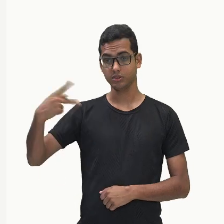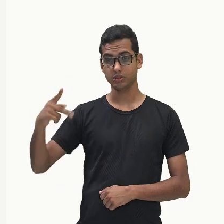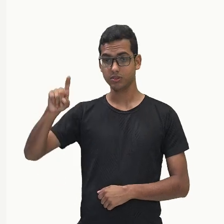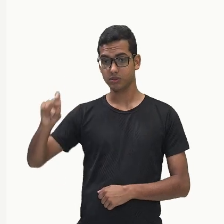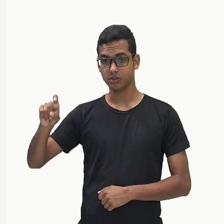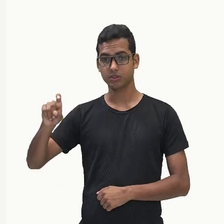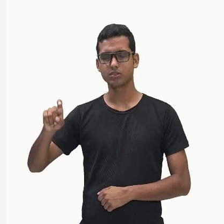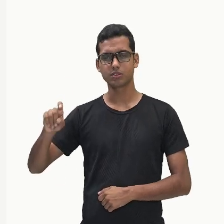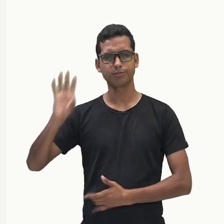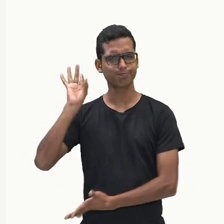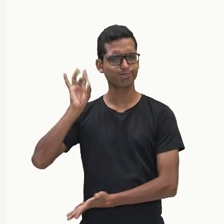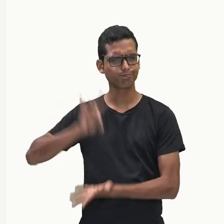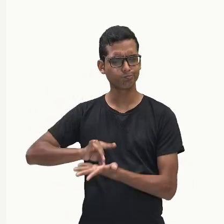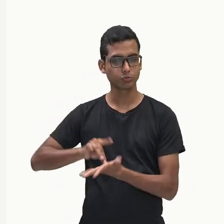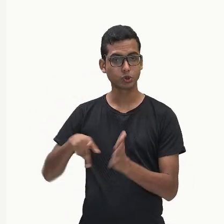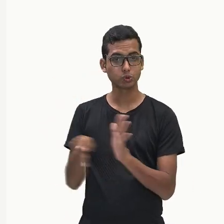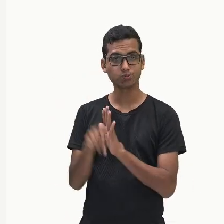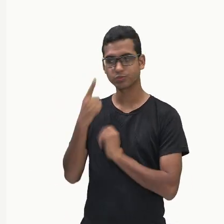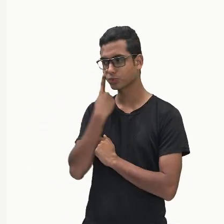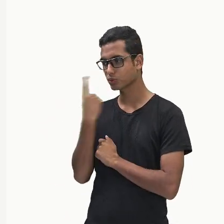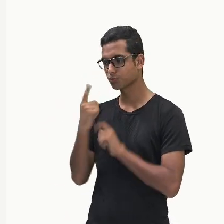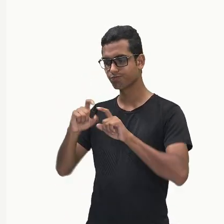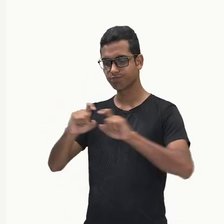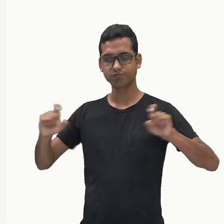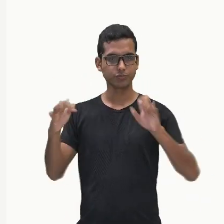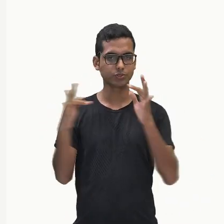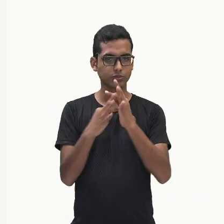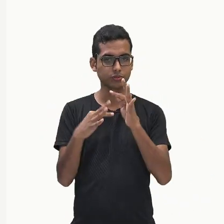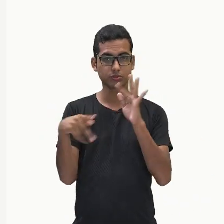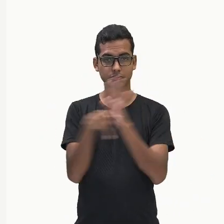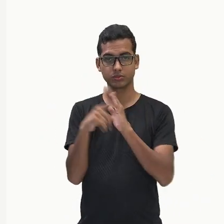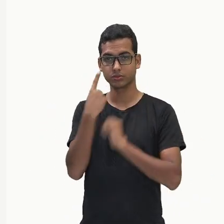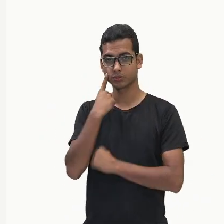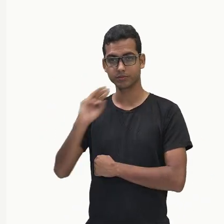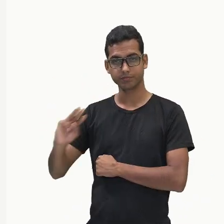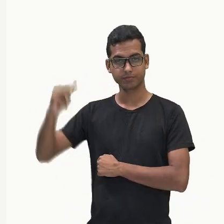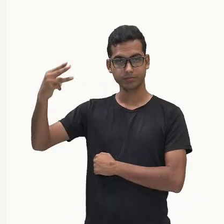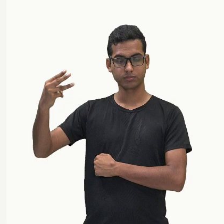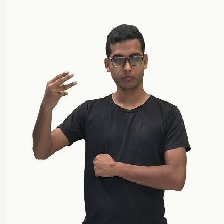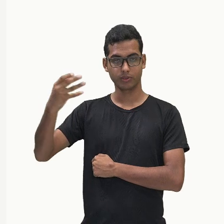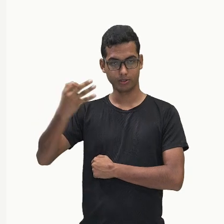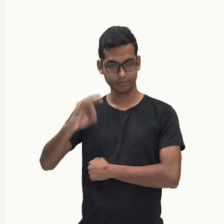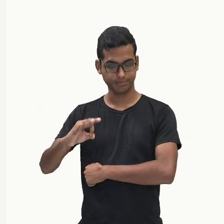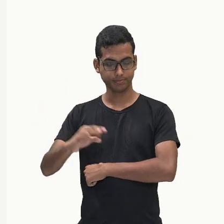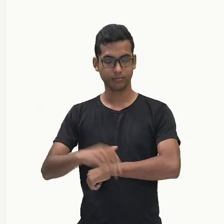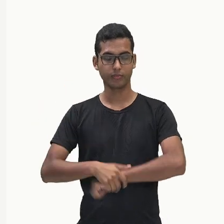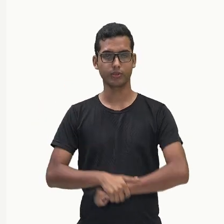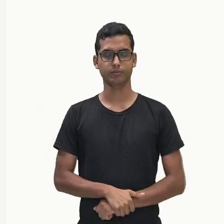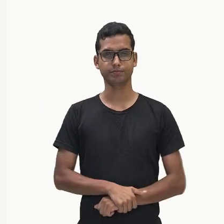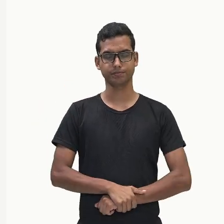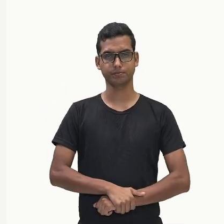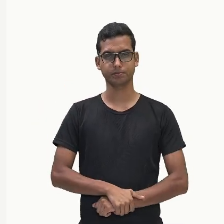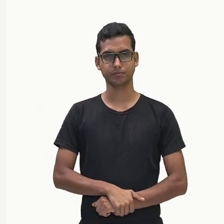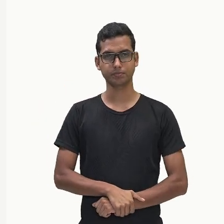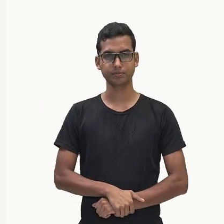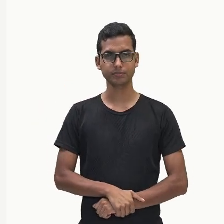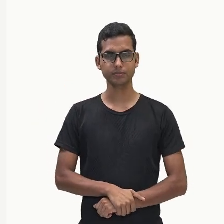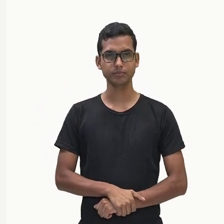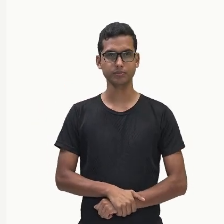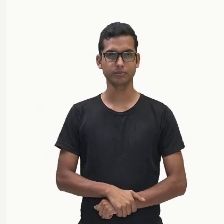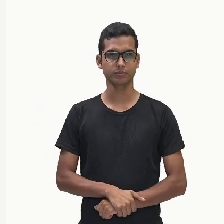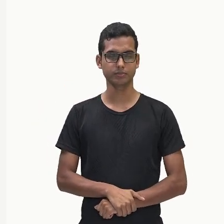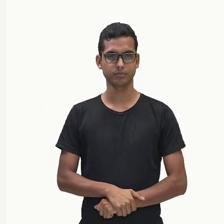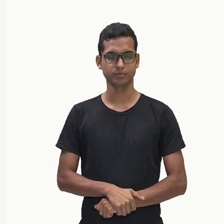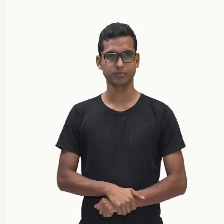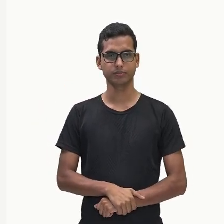ele é de fato uma função polinomial de grau 3. Nós temos aí com